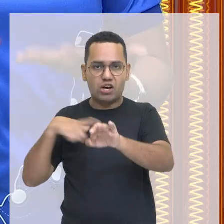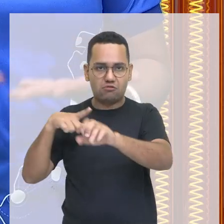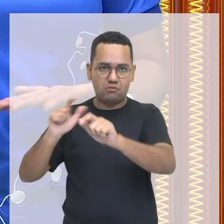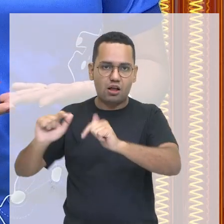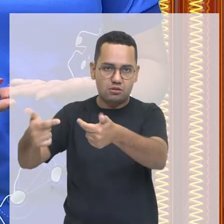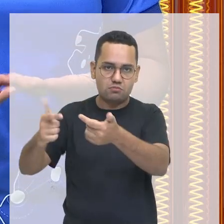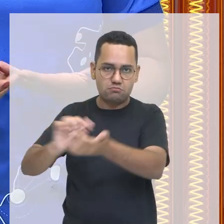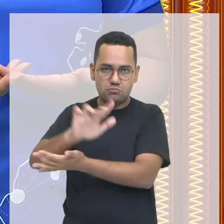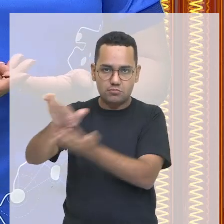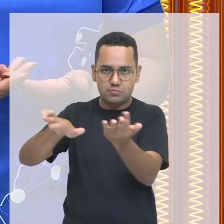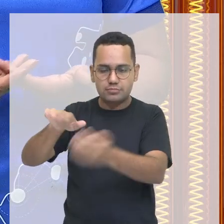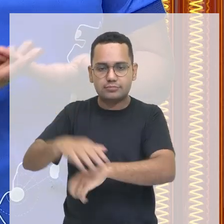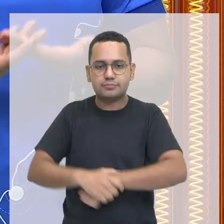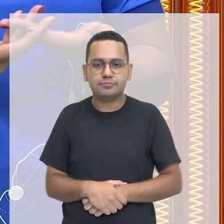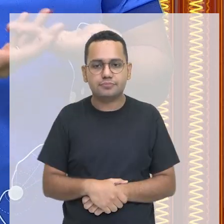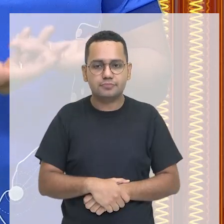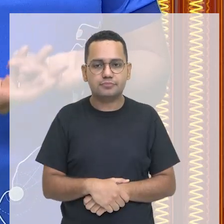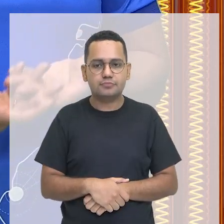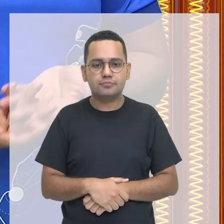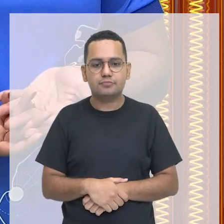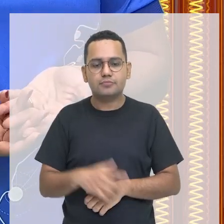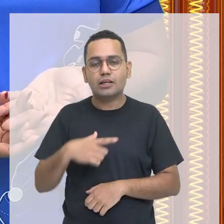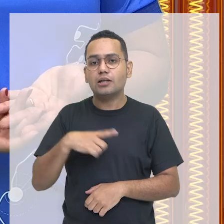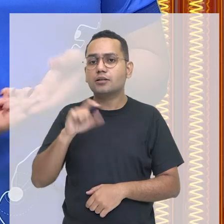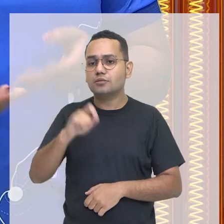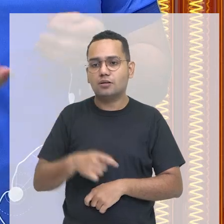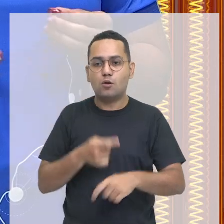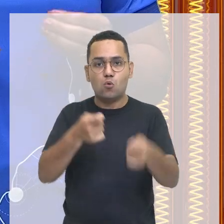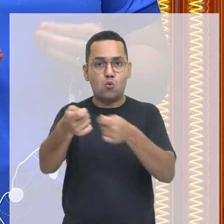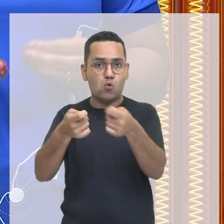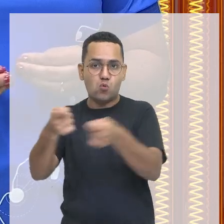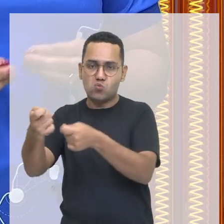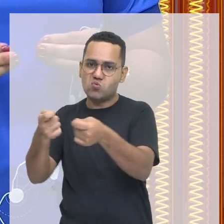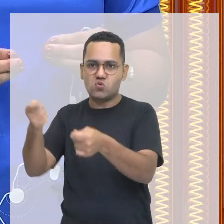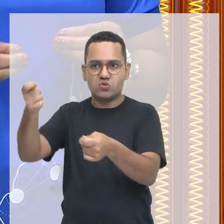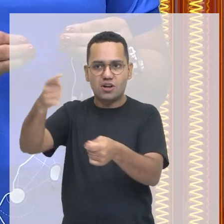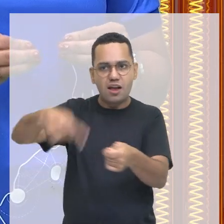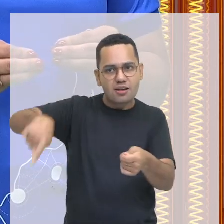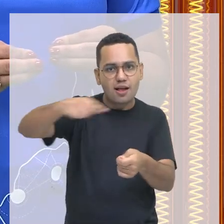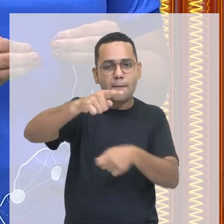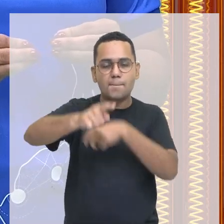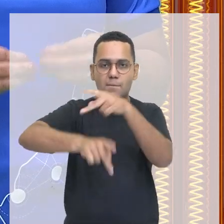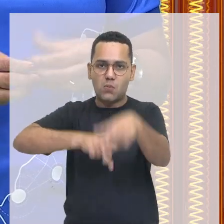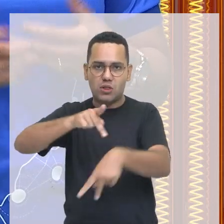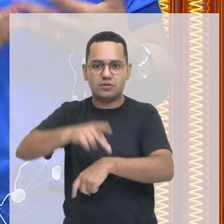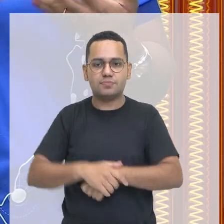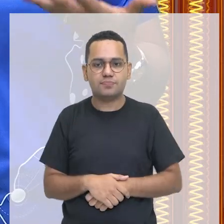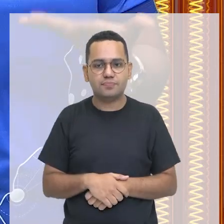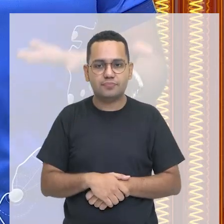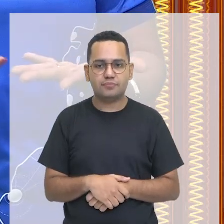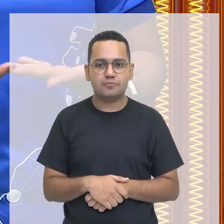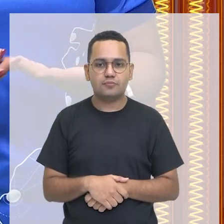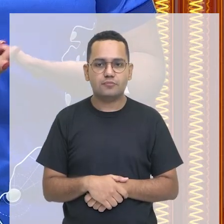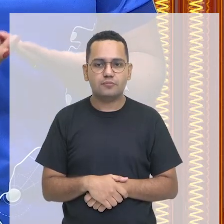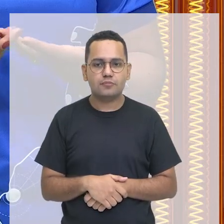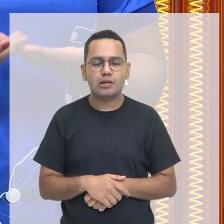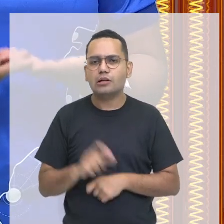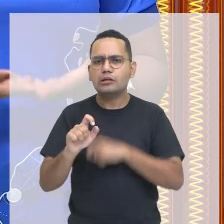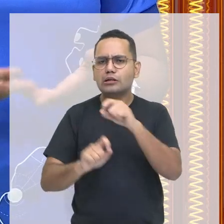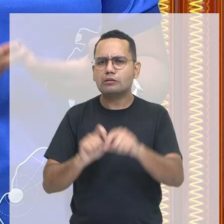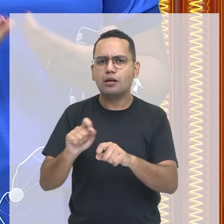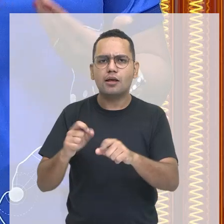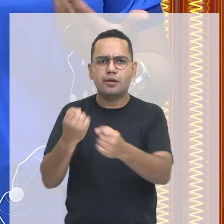a se consolidar, ok? E é uma forma de manter a cidadania em alerta, ou seja, defender o território